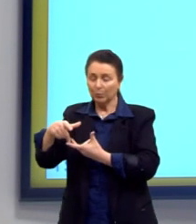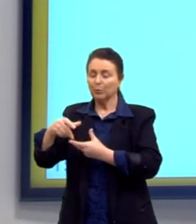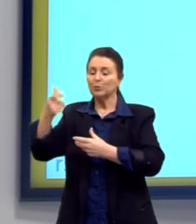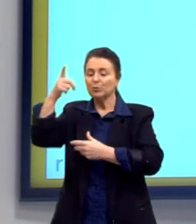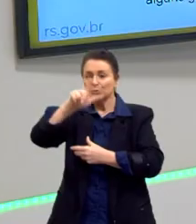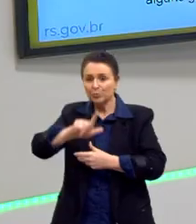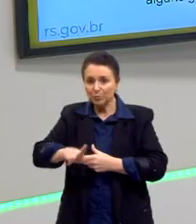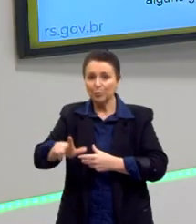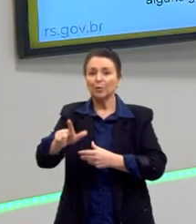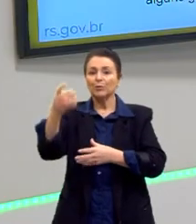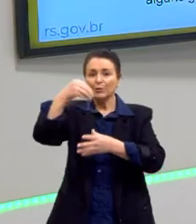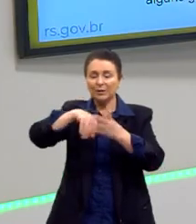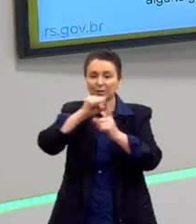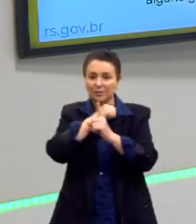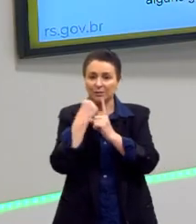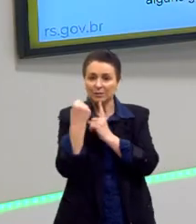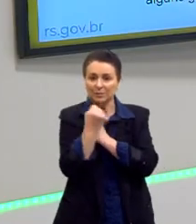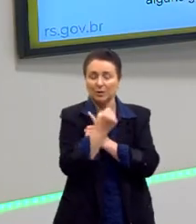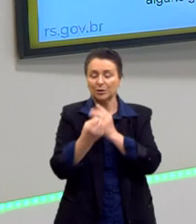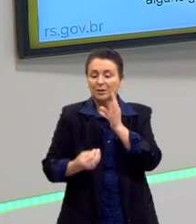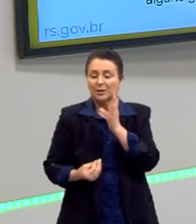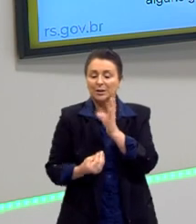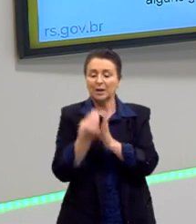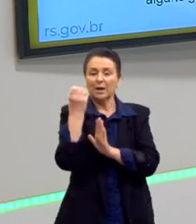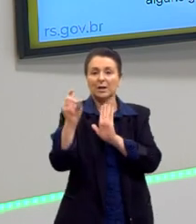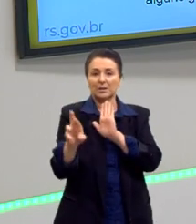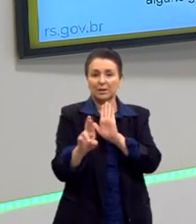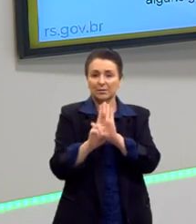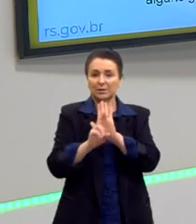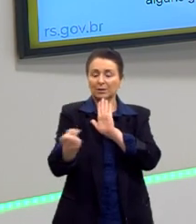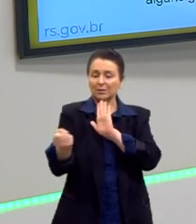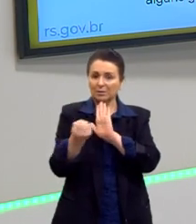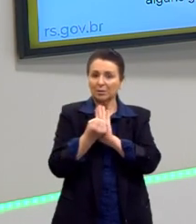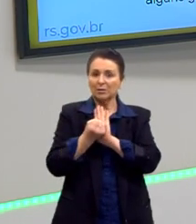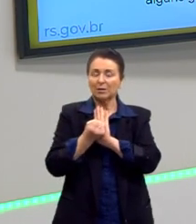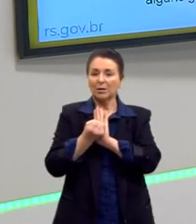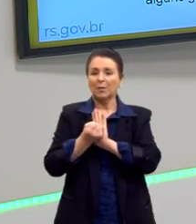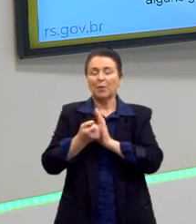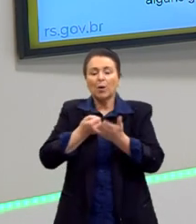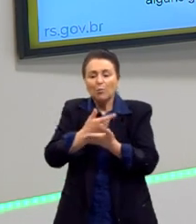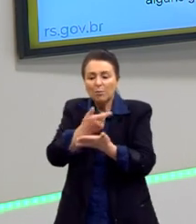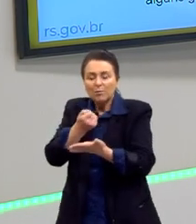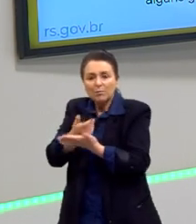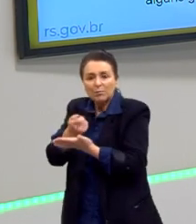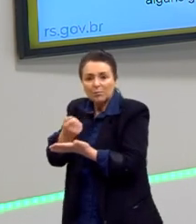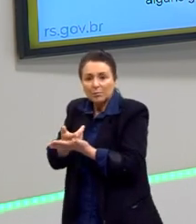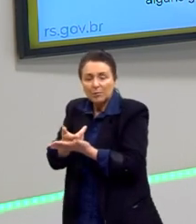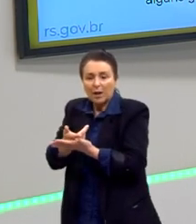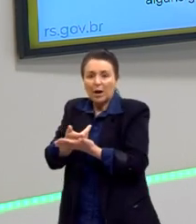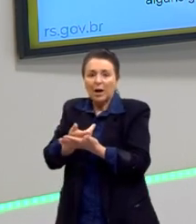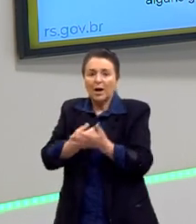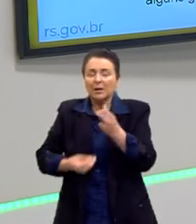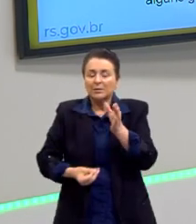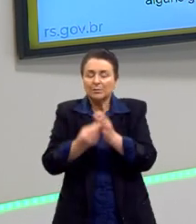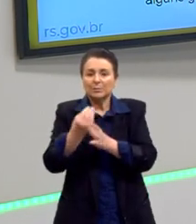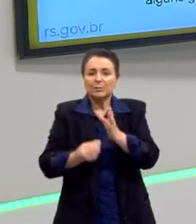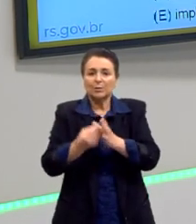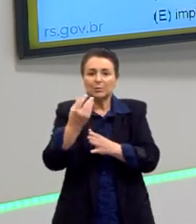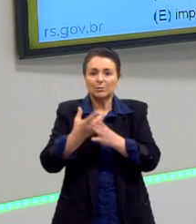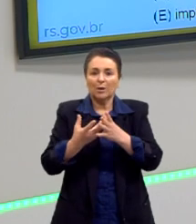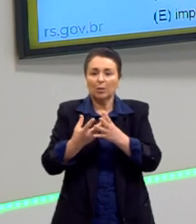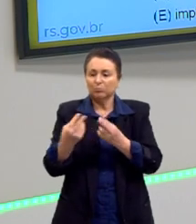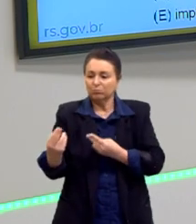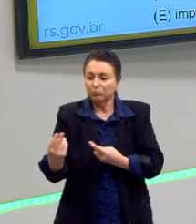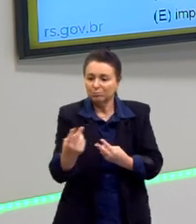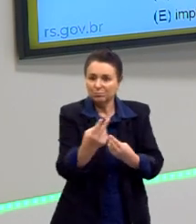da sociedade criar essa representação simbólica para consumirmos esses essa produção homogeneizada